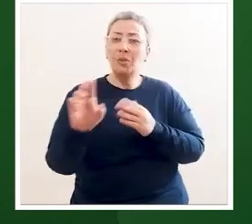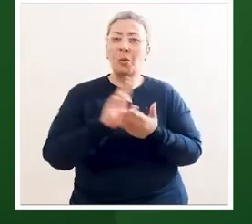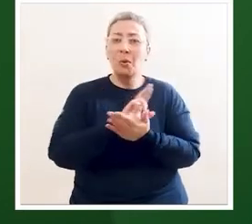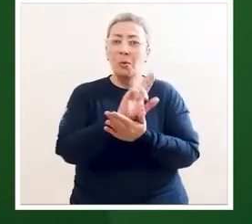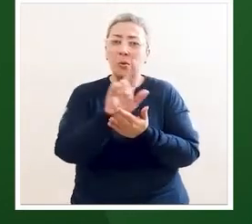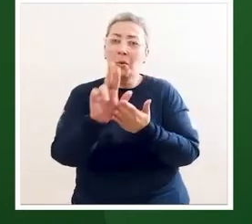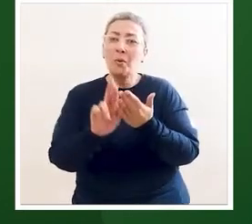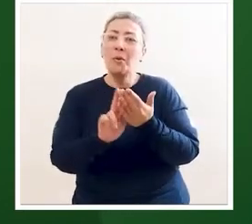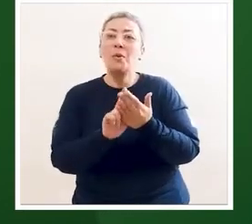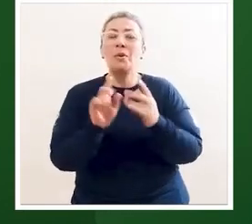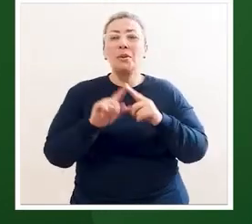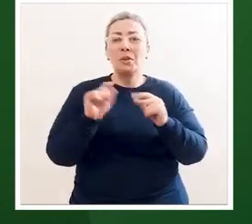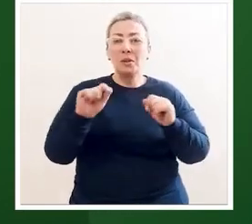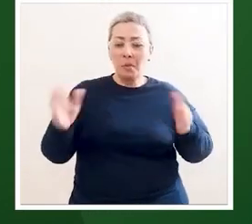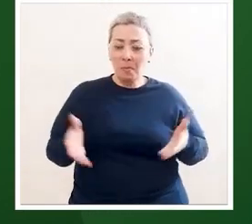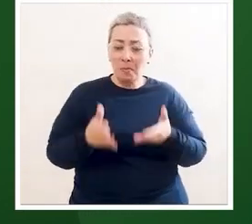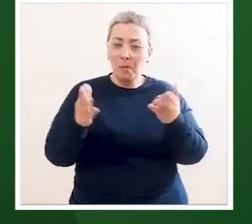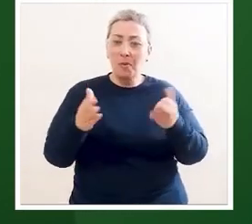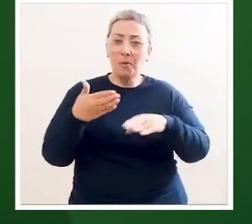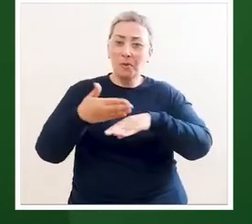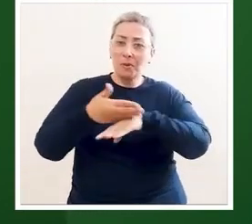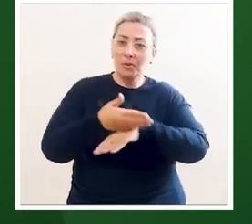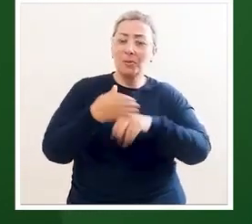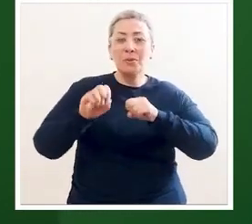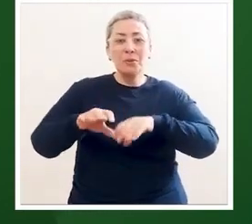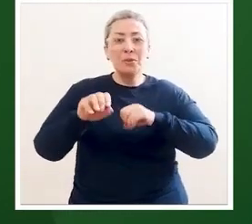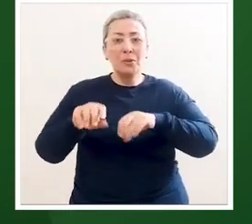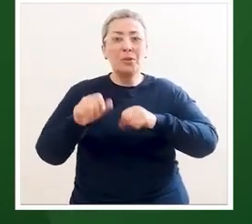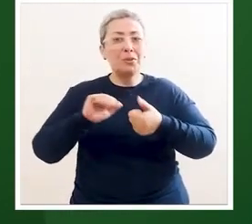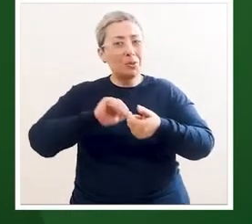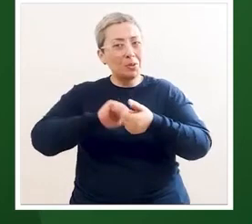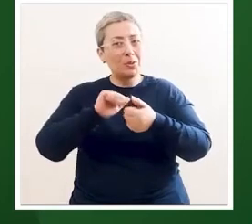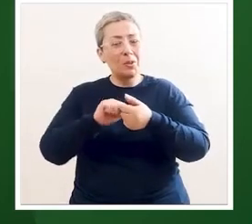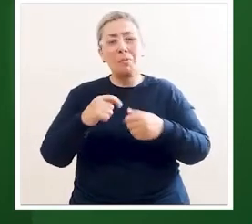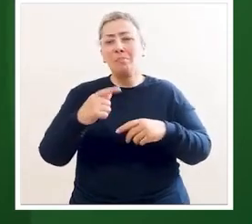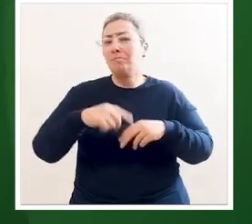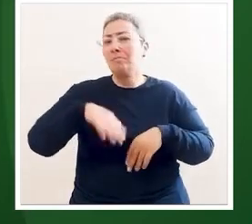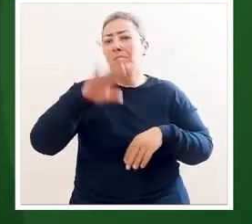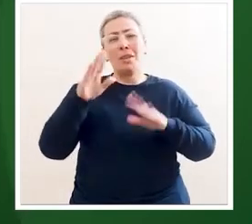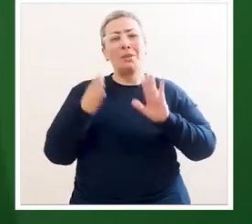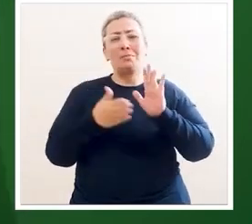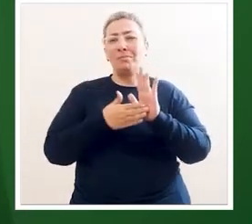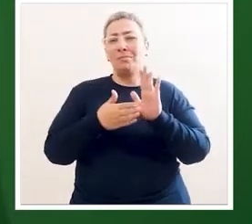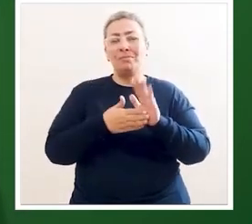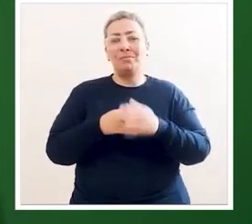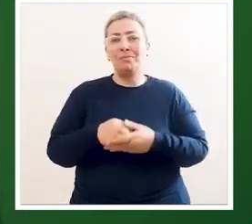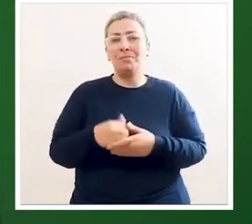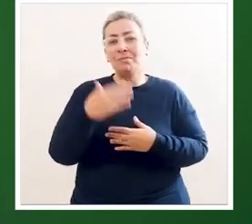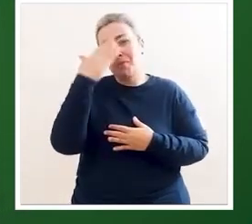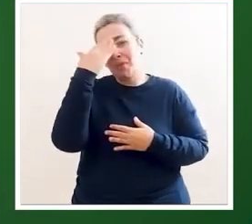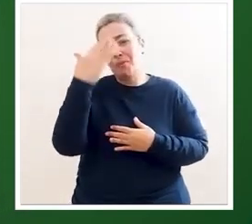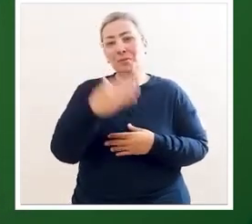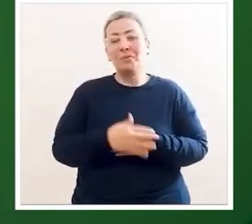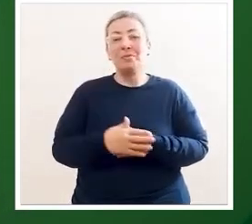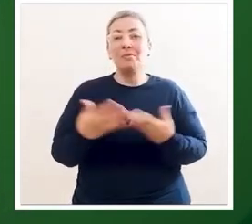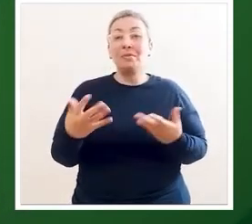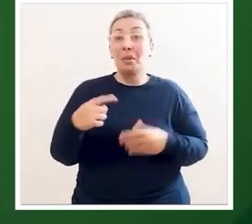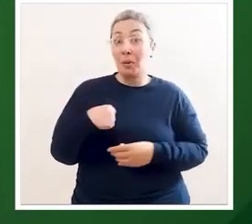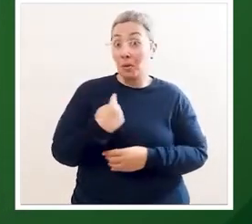individualidade e a diversidade promover o acesso à educação de qualidade é o nosso maior propósito obrigada